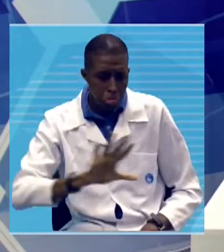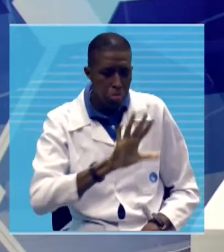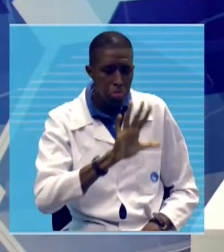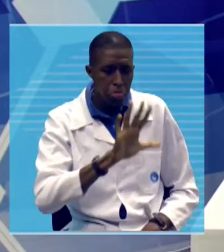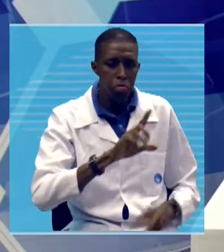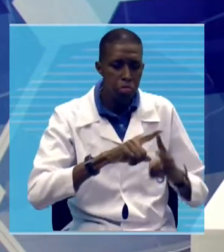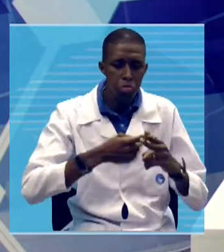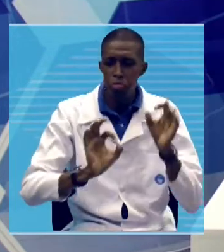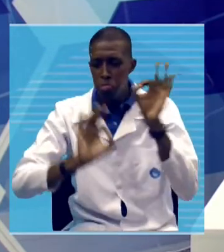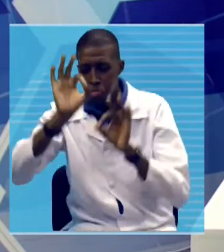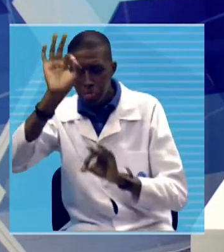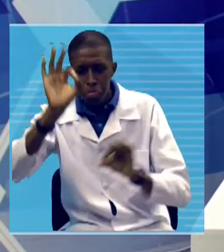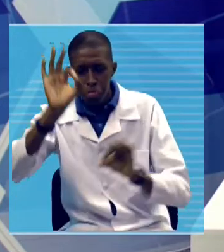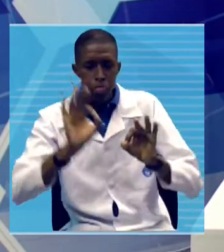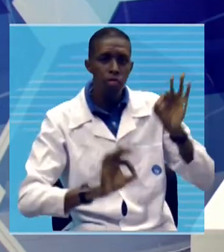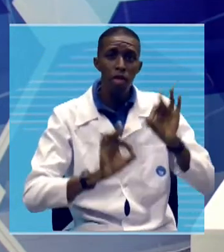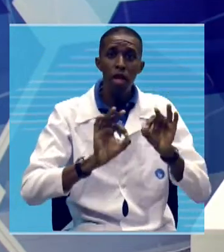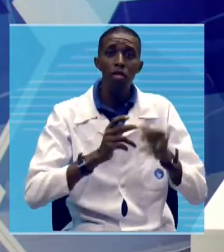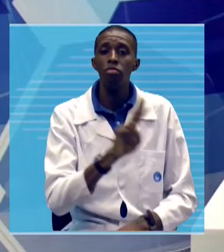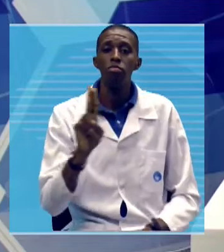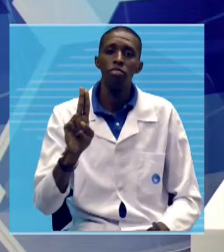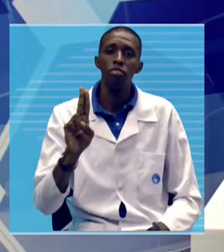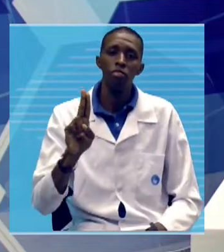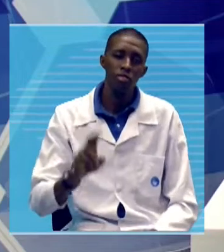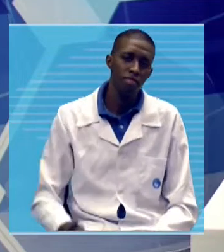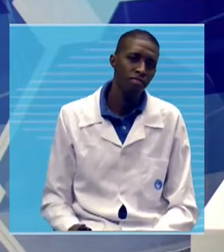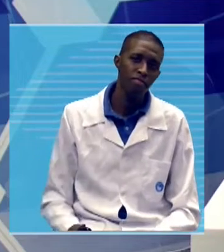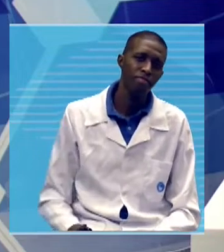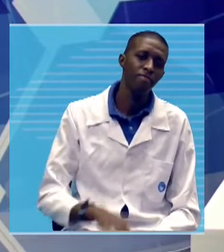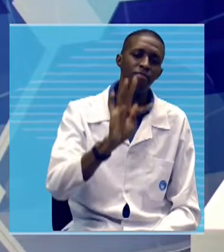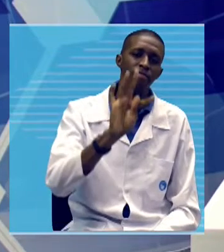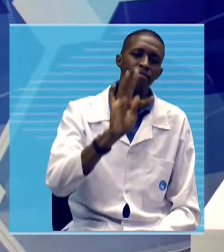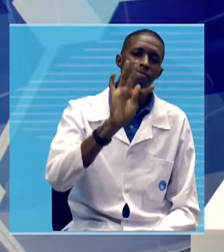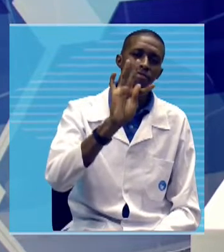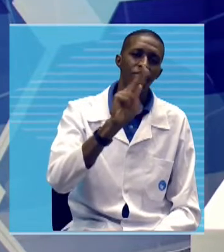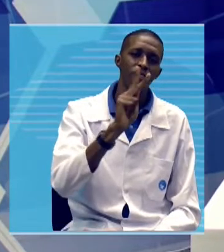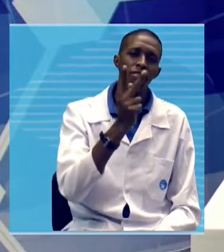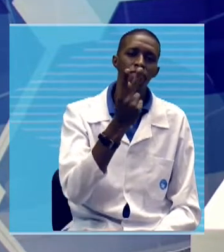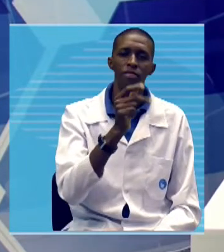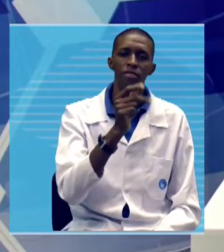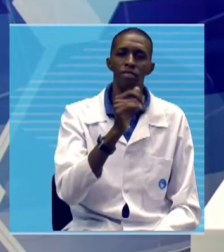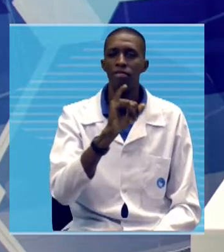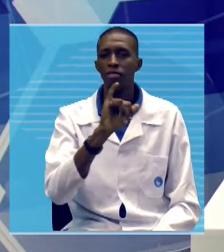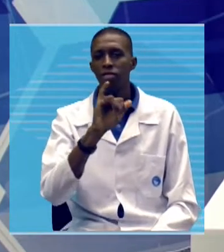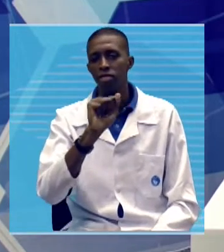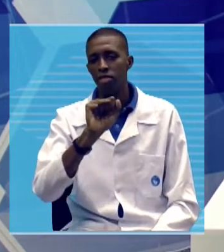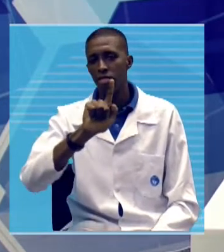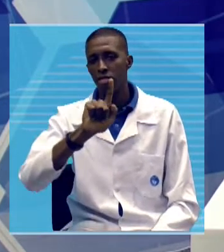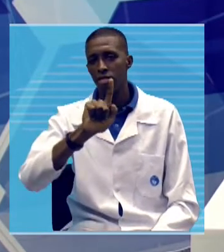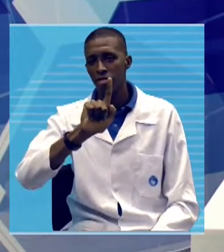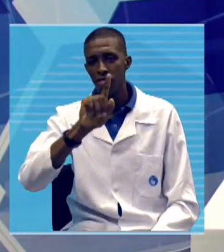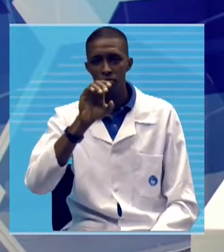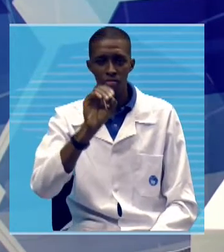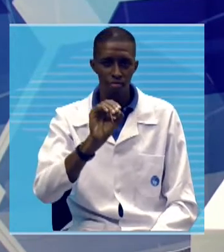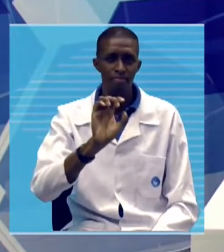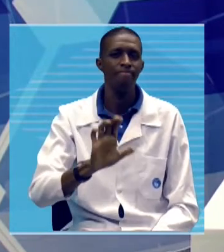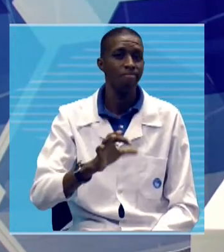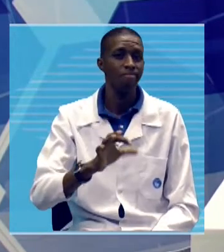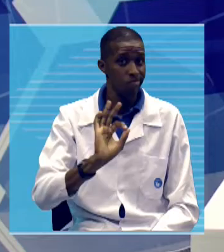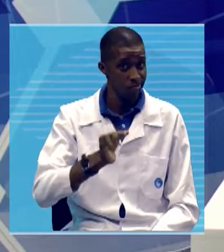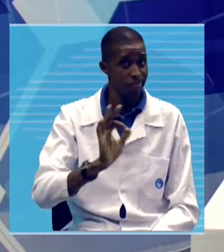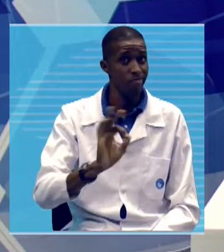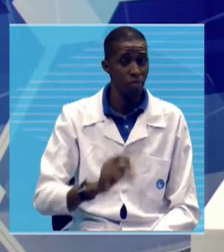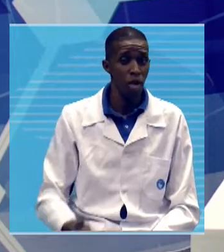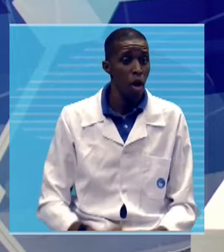Paulistana agora neste final de semana é nem na estrada levando uma mega equipe no